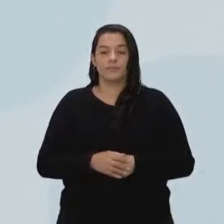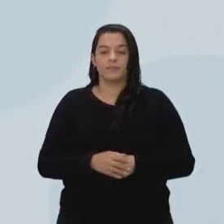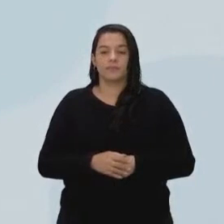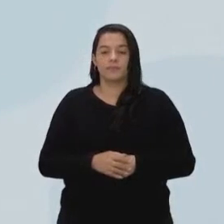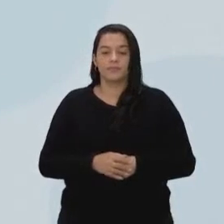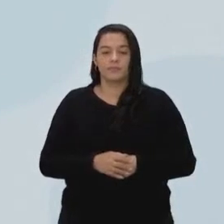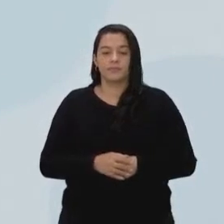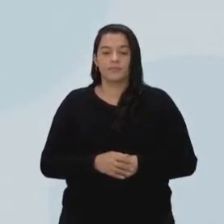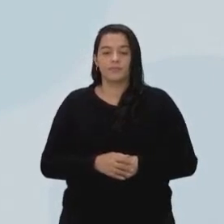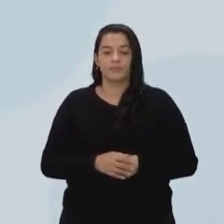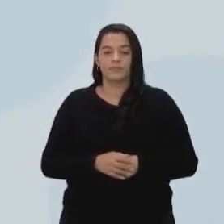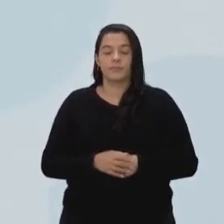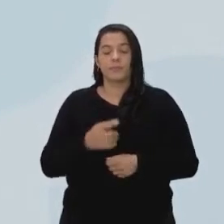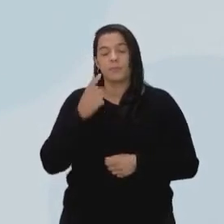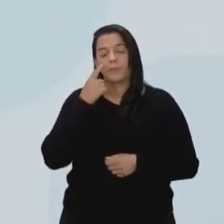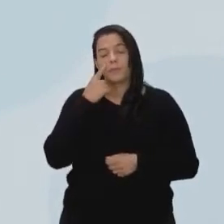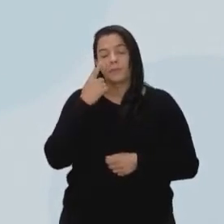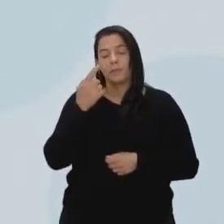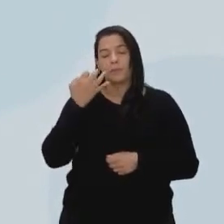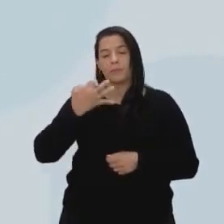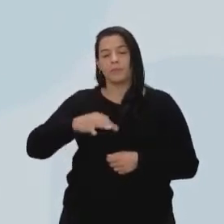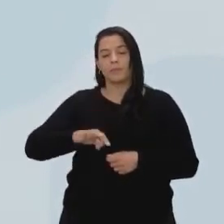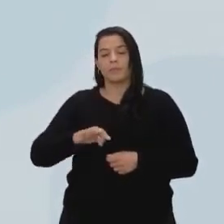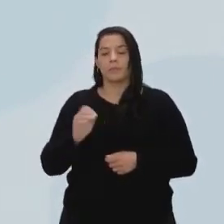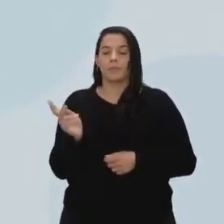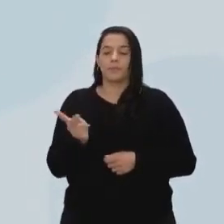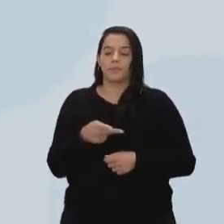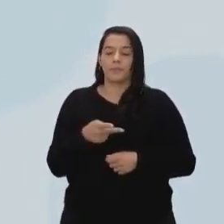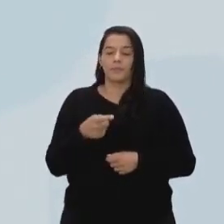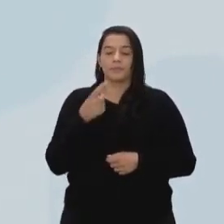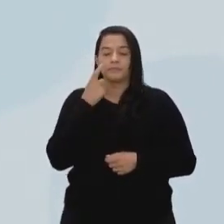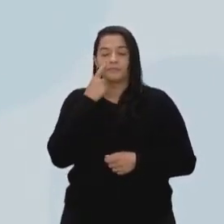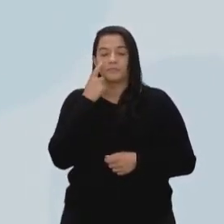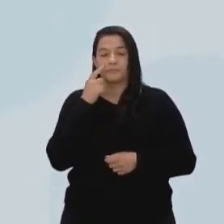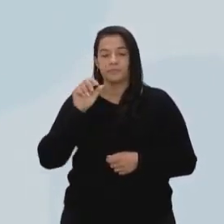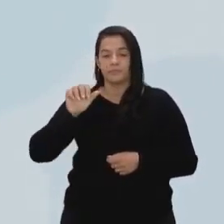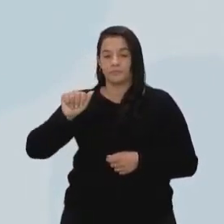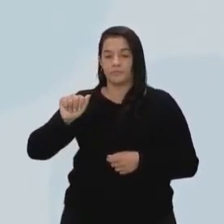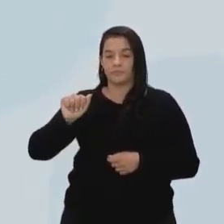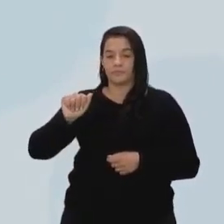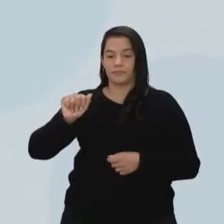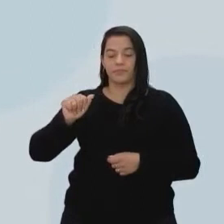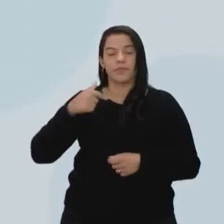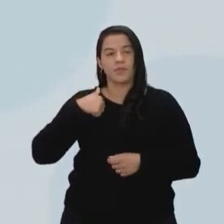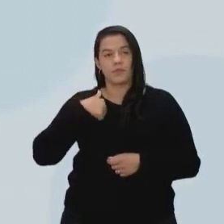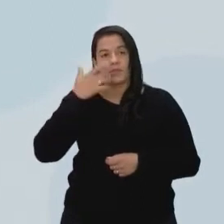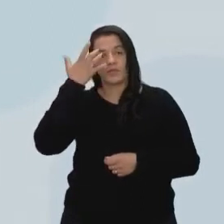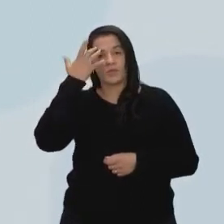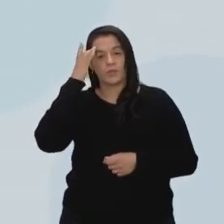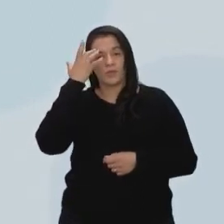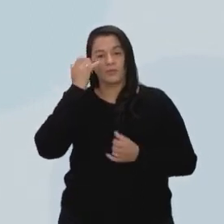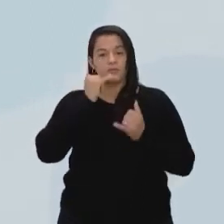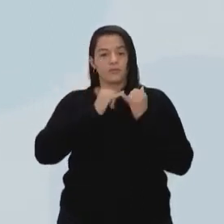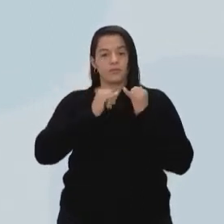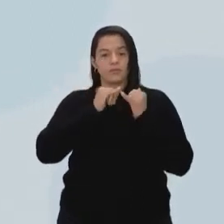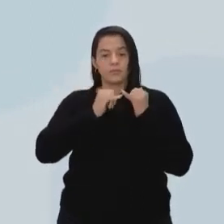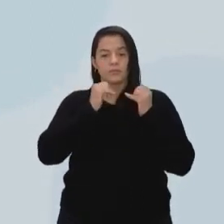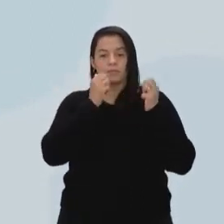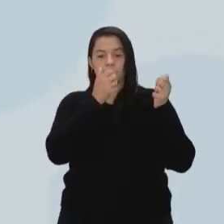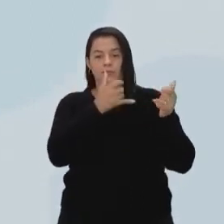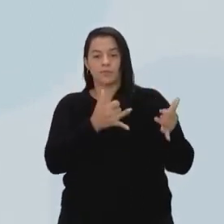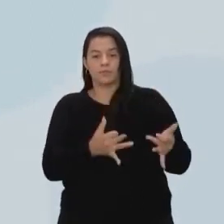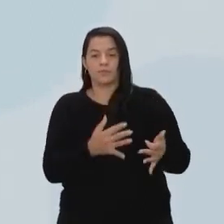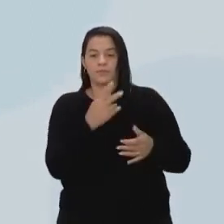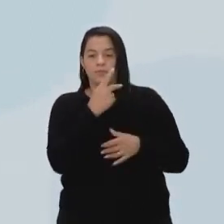covalentes entre o átomo de silício e os átomos de oxigênio. Acho que ela é bem aí semelhante à sua explicação, hein,